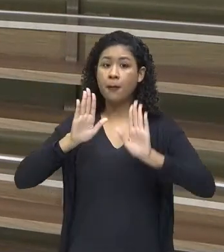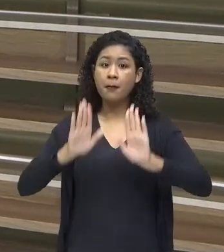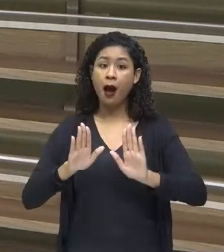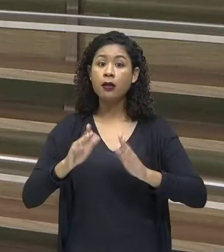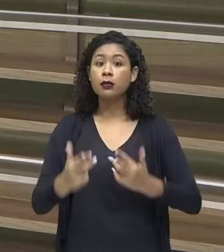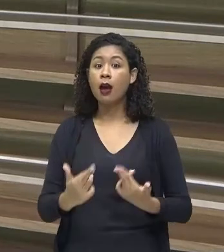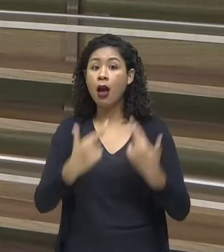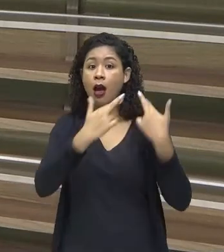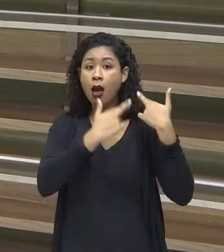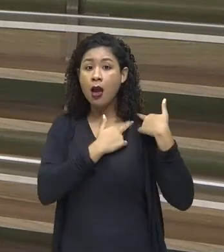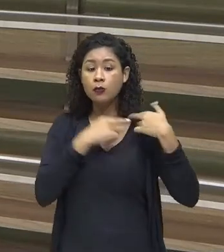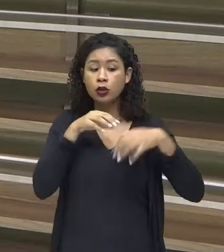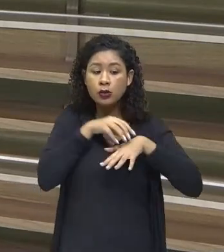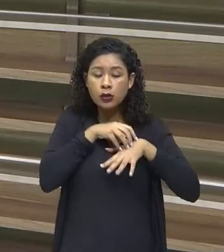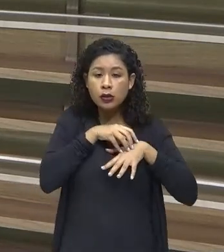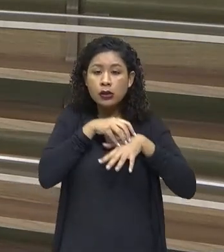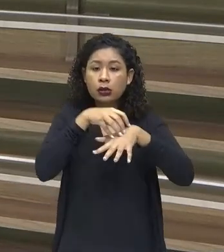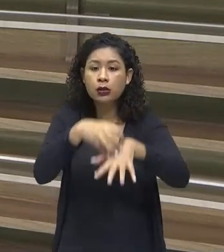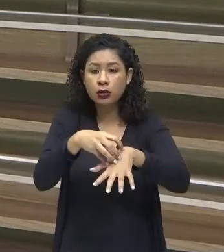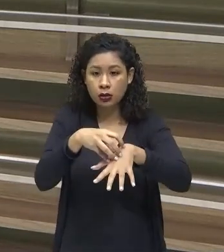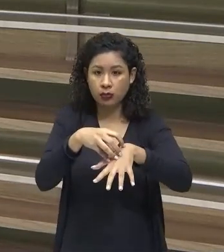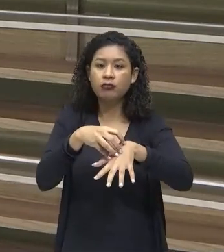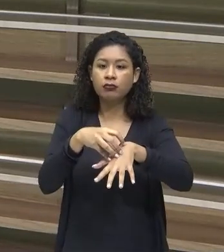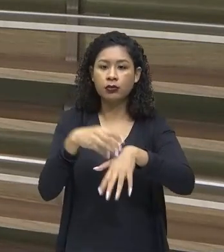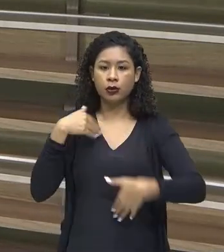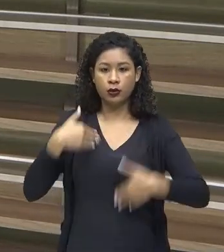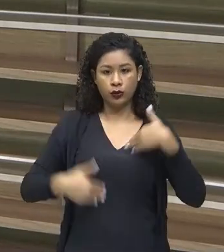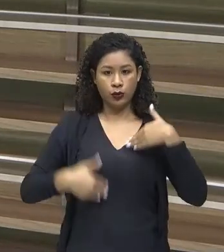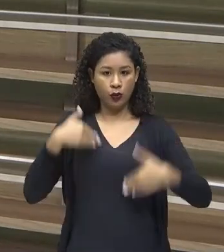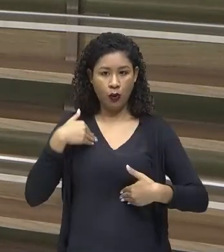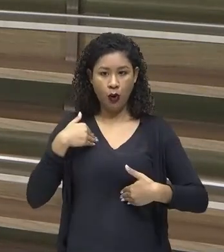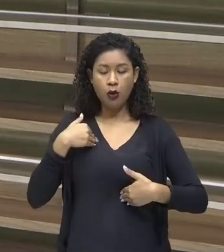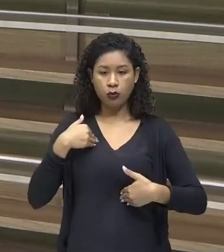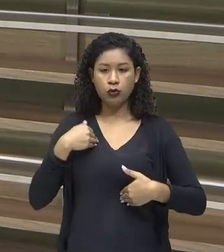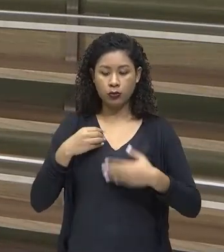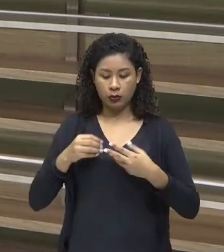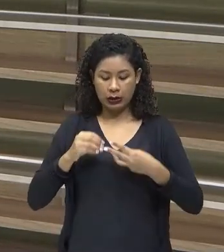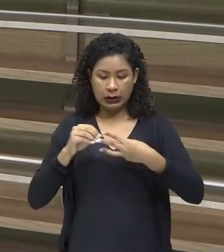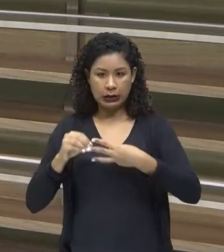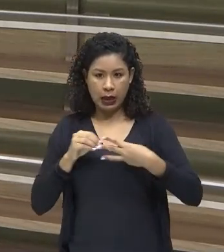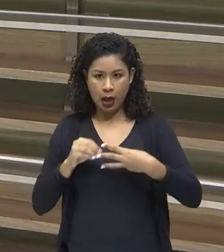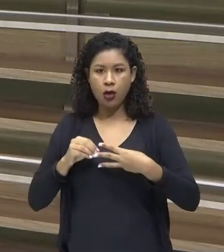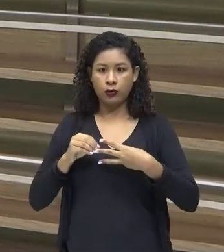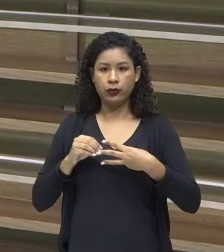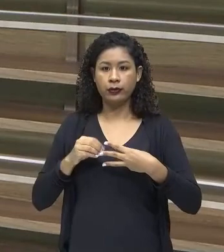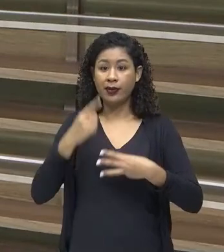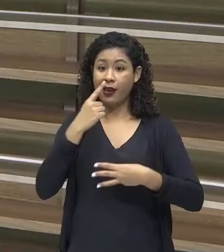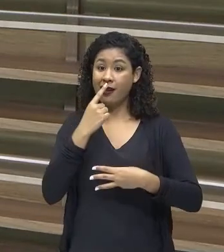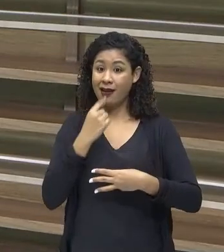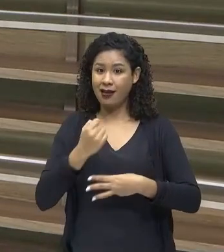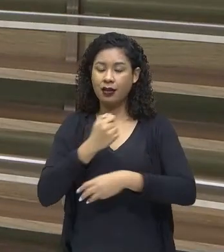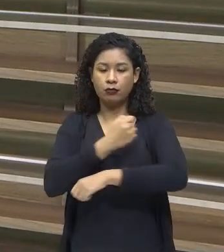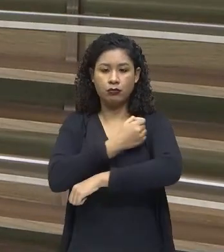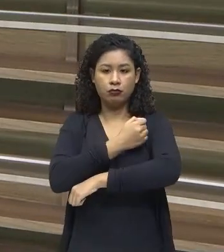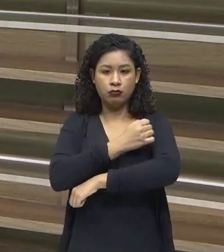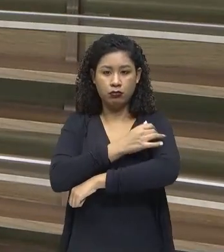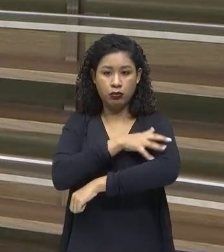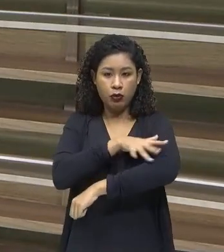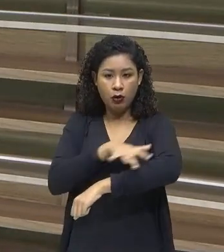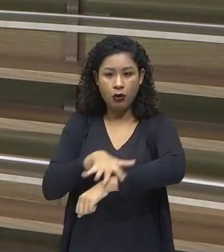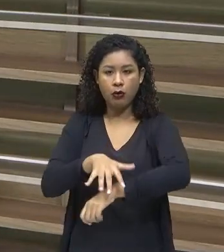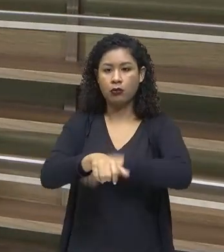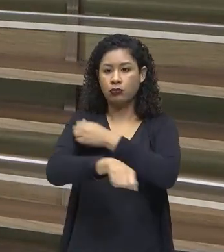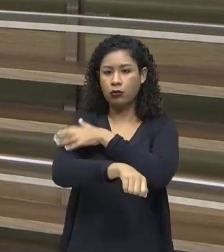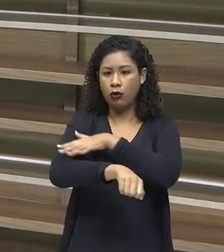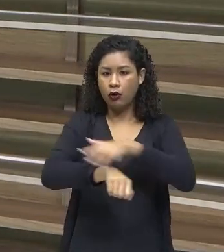esse percurso, quem é que leva esses nutrientes para as nossas células, é justamente o sistema cardiovascular, porque